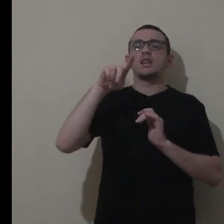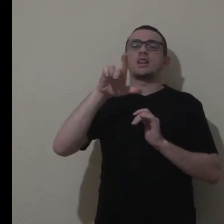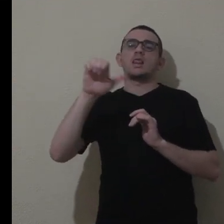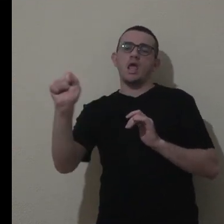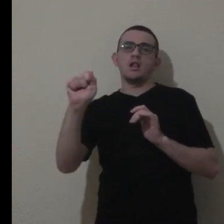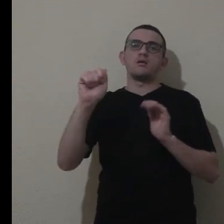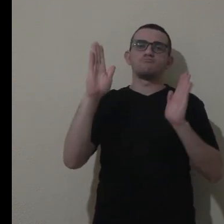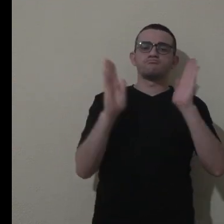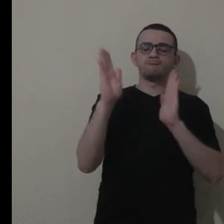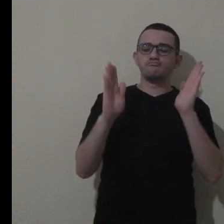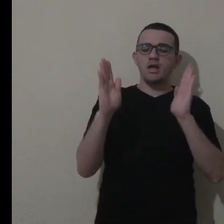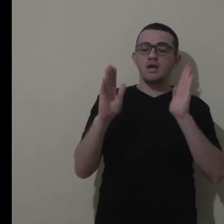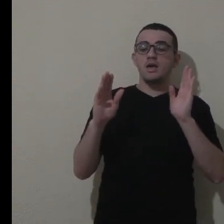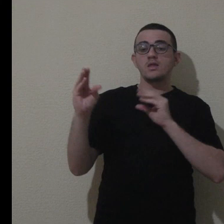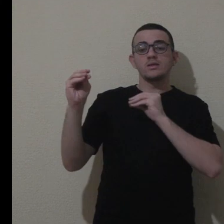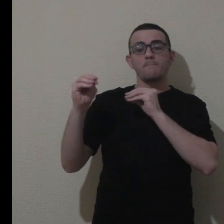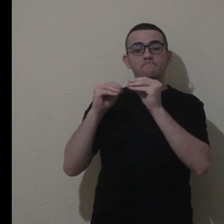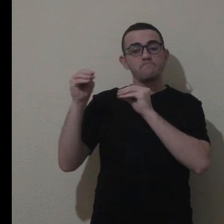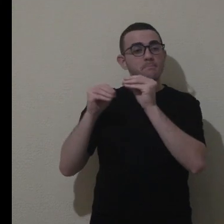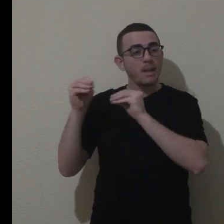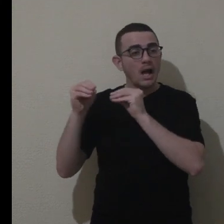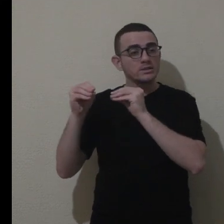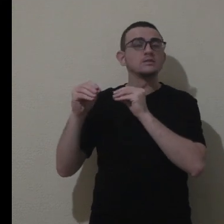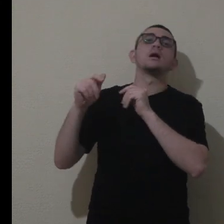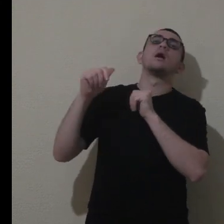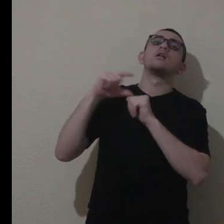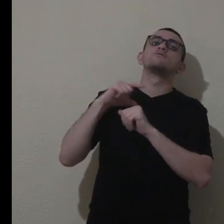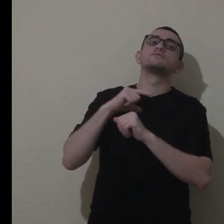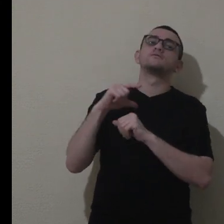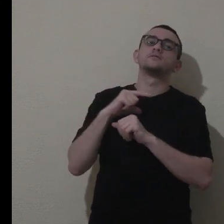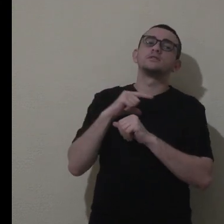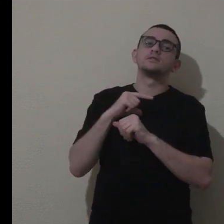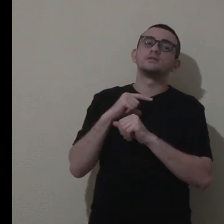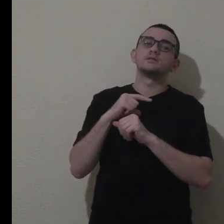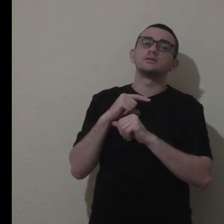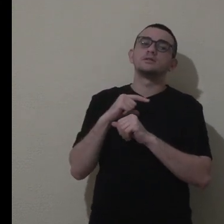Né? Então, a plasticidade ela vai ter a sua